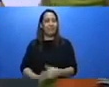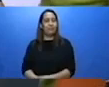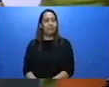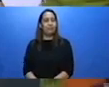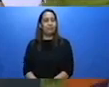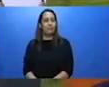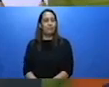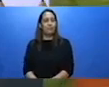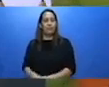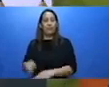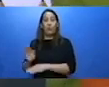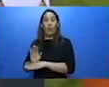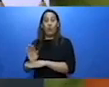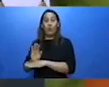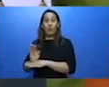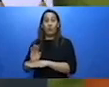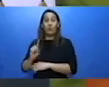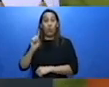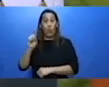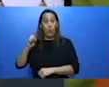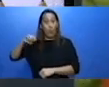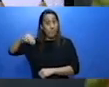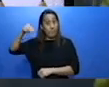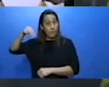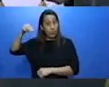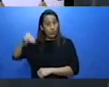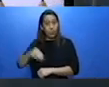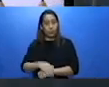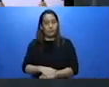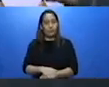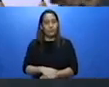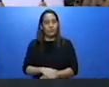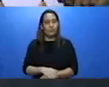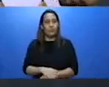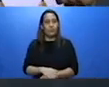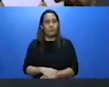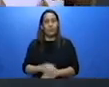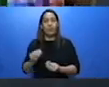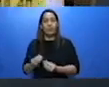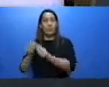Um vídeo de até 1 minuto, combinado?